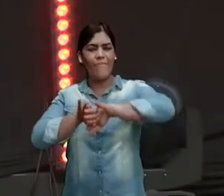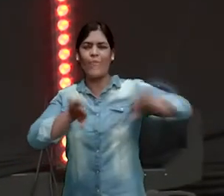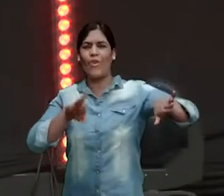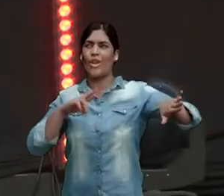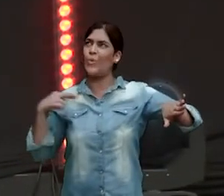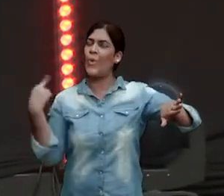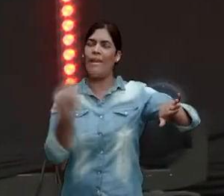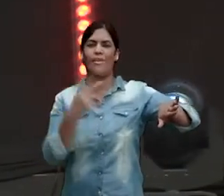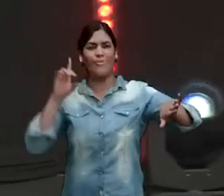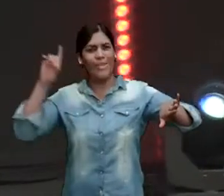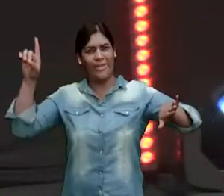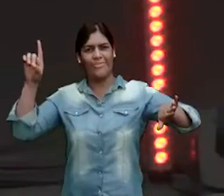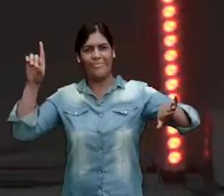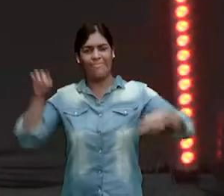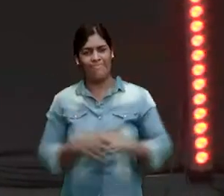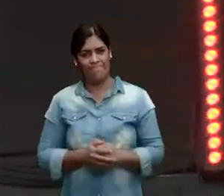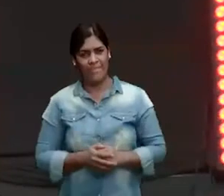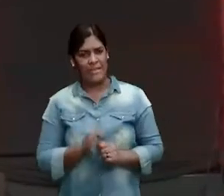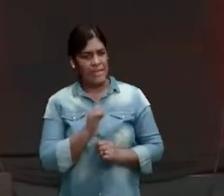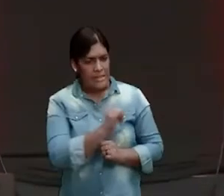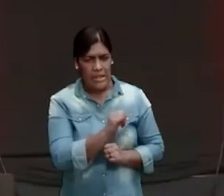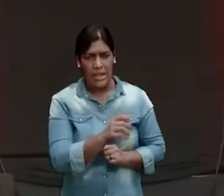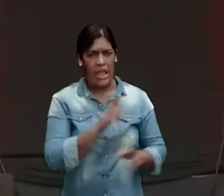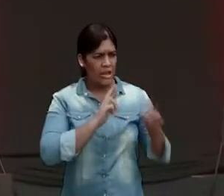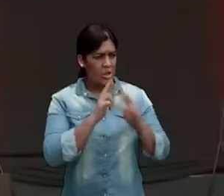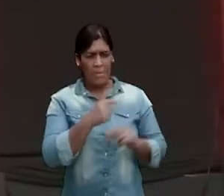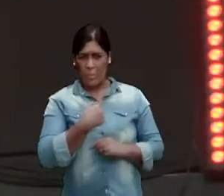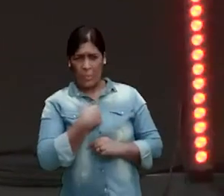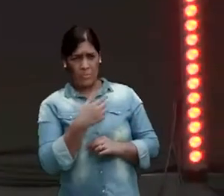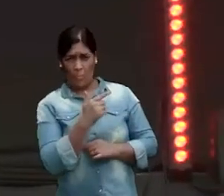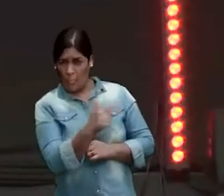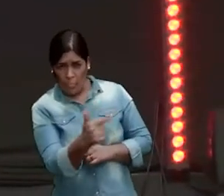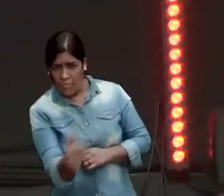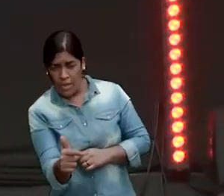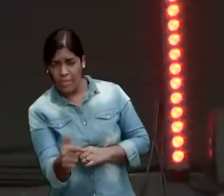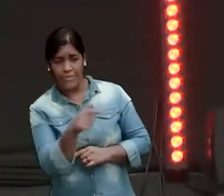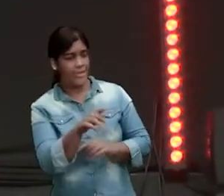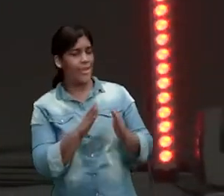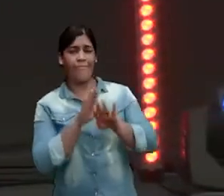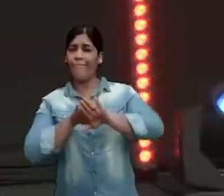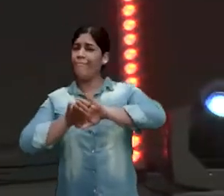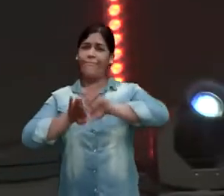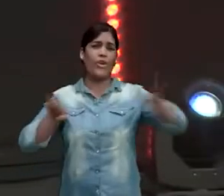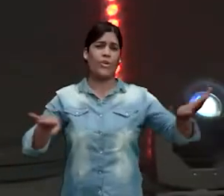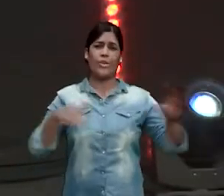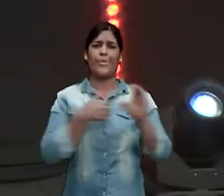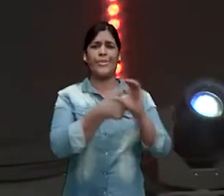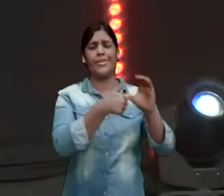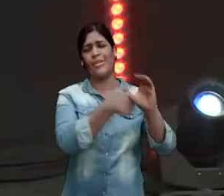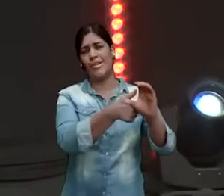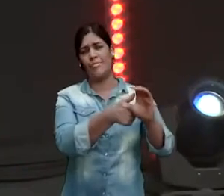reino e fora de relacionamento comigo você tá fora do cristianismo Por mais que você